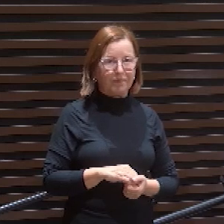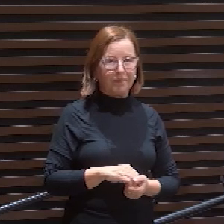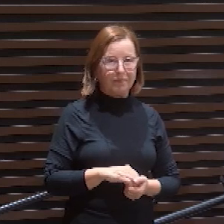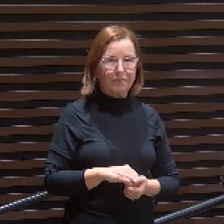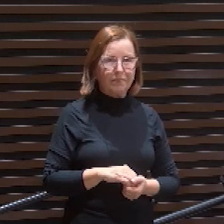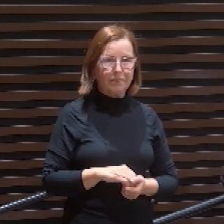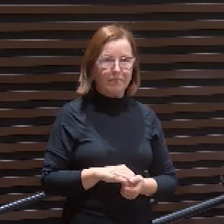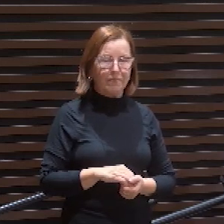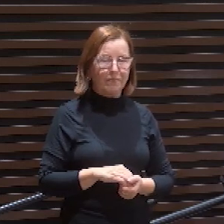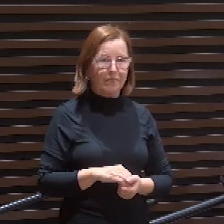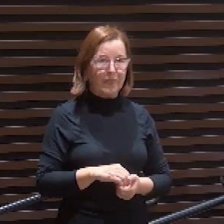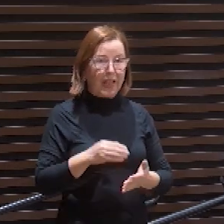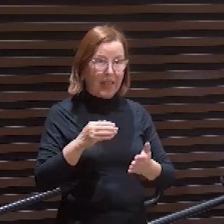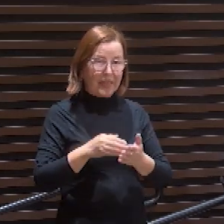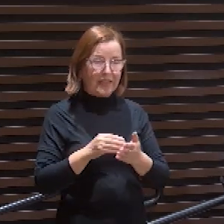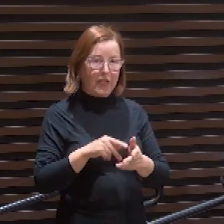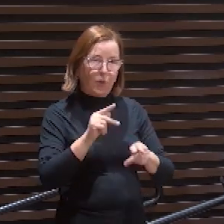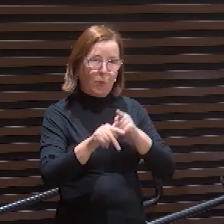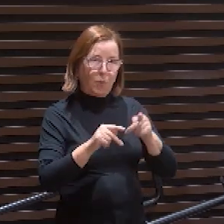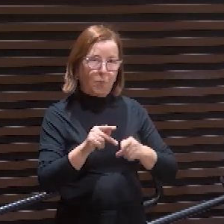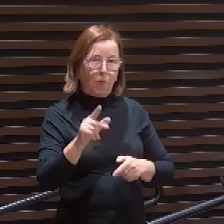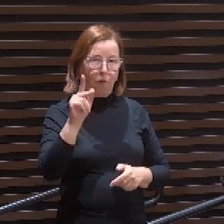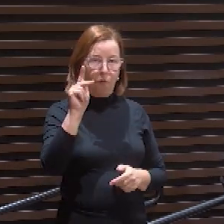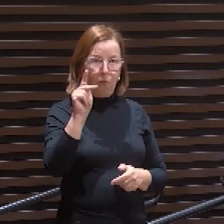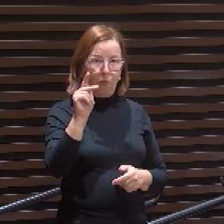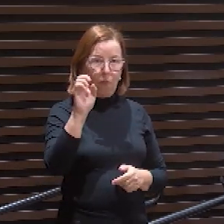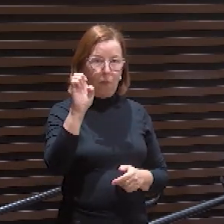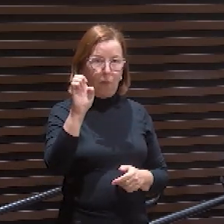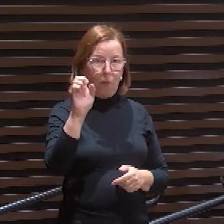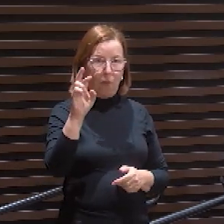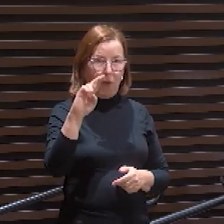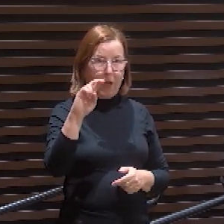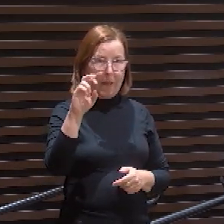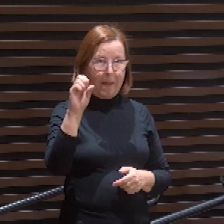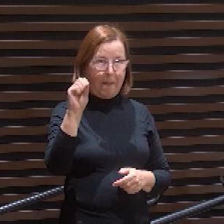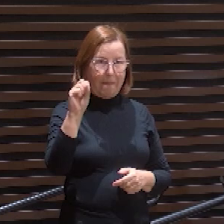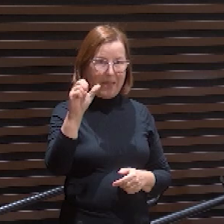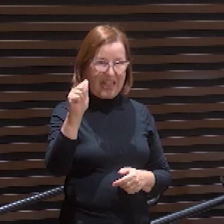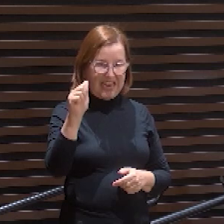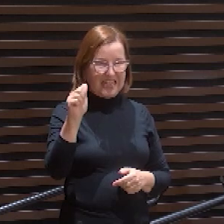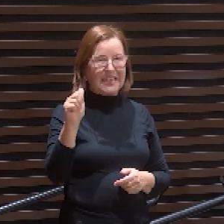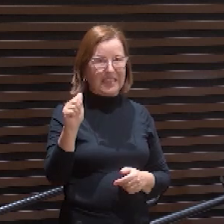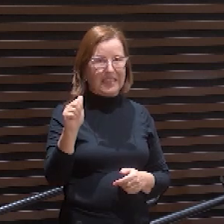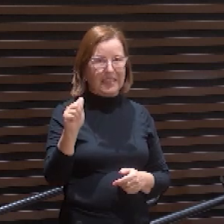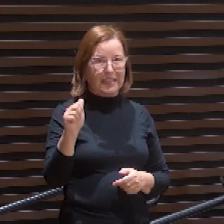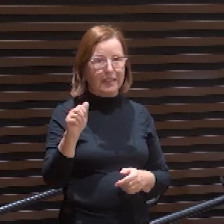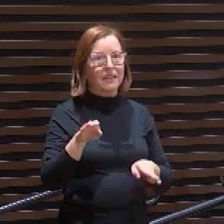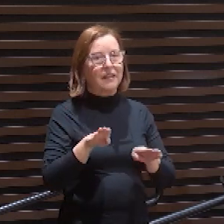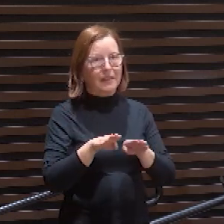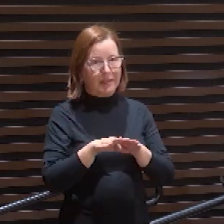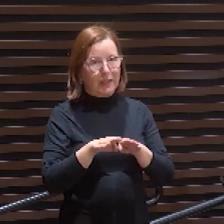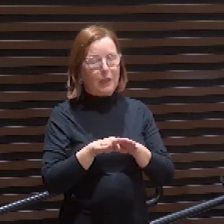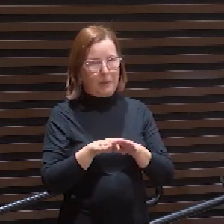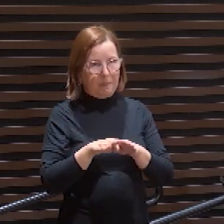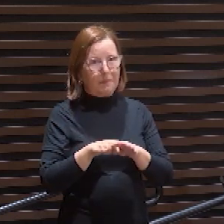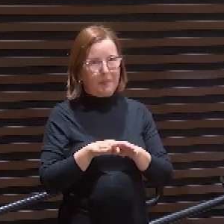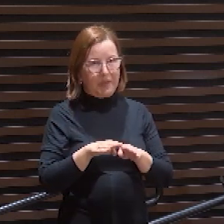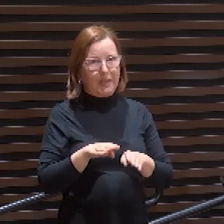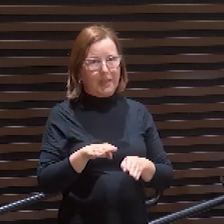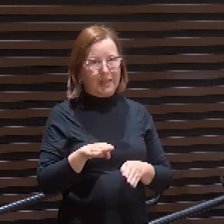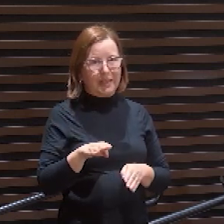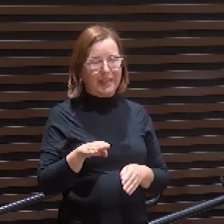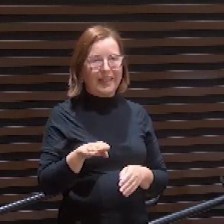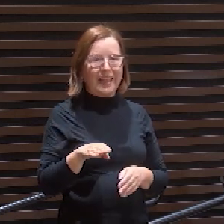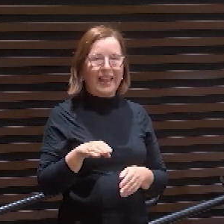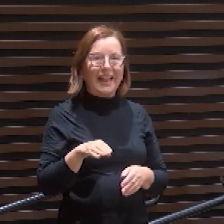Até os persas tinham esta posição. Lembra-se também